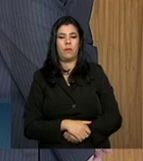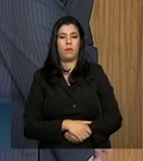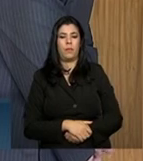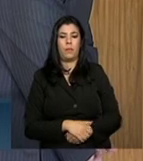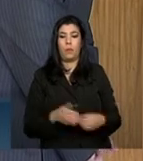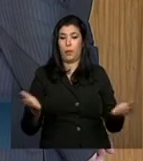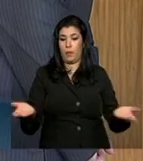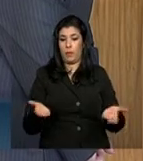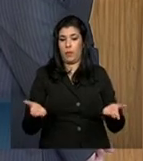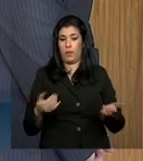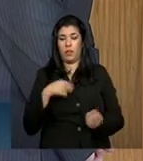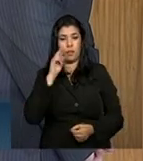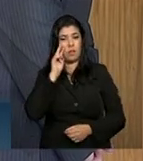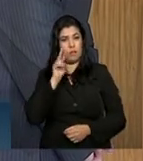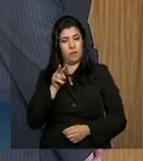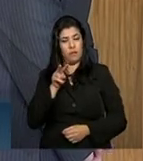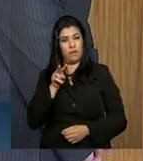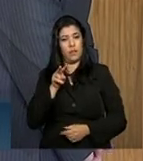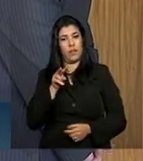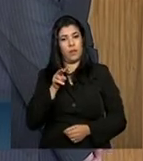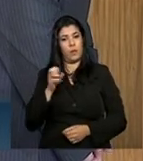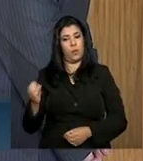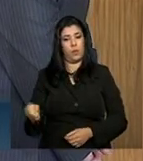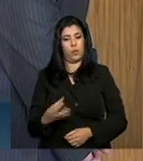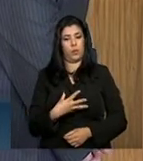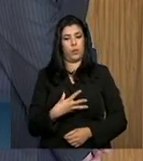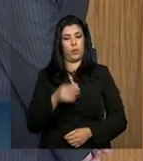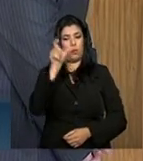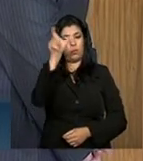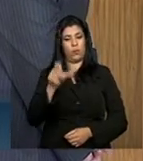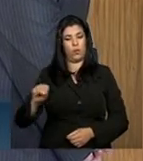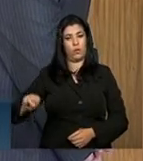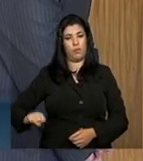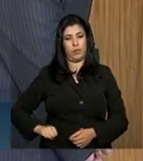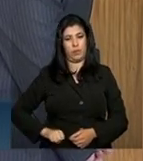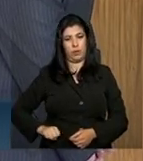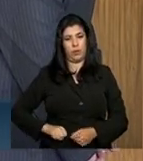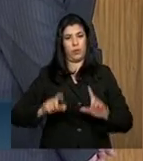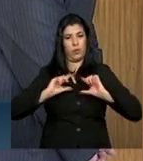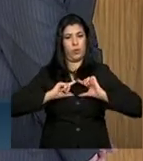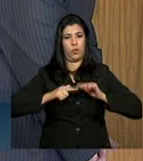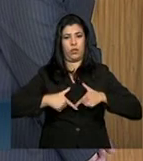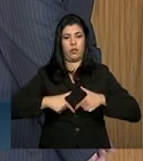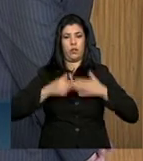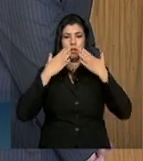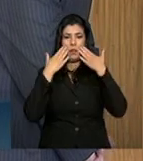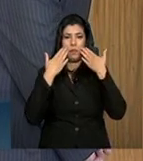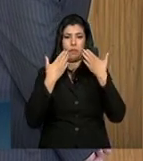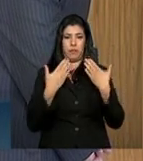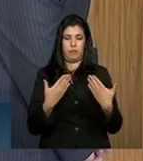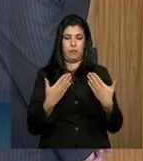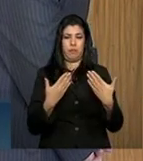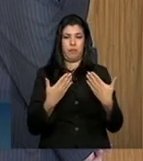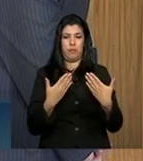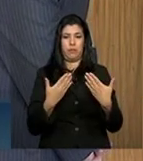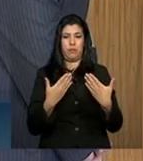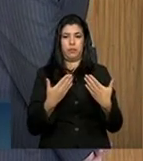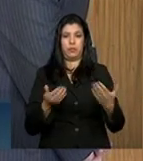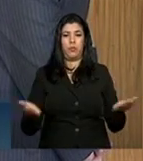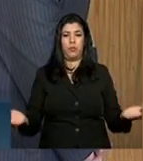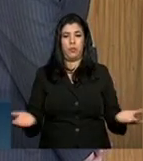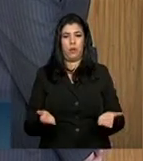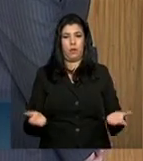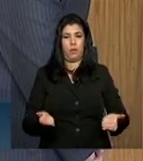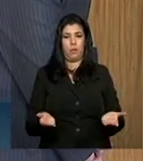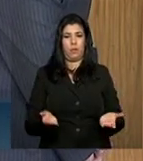Neste momento, então, o novo embaixador de Israel se apresenta à presidenta Dilma Rousseff e, a partir deste